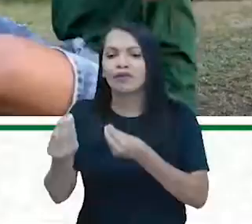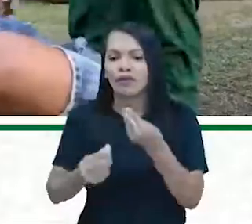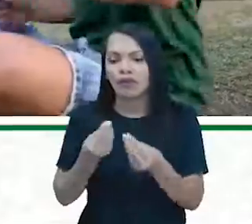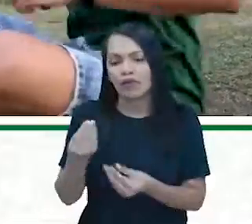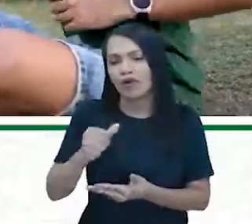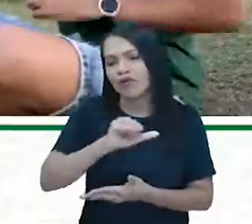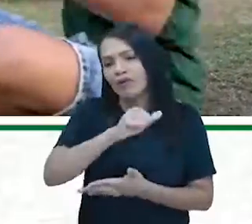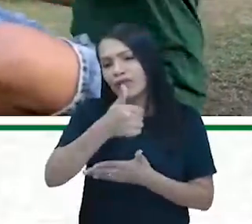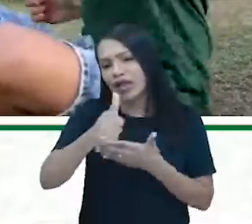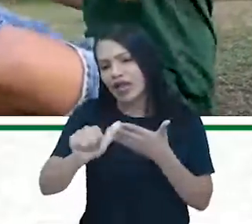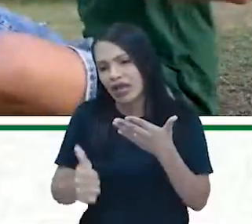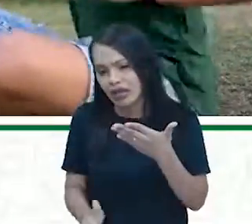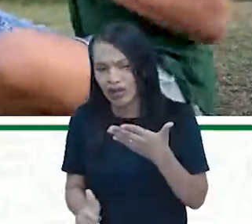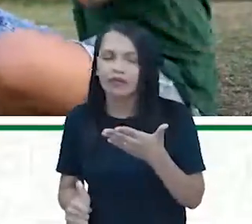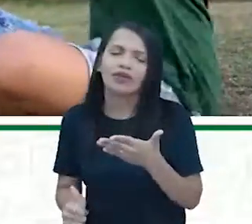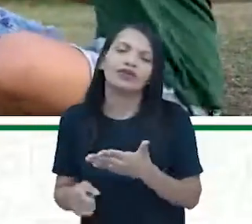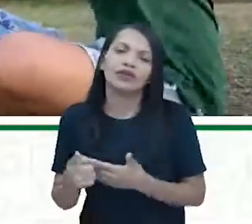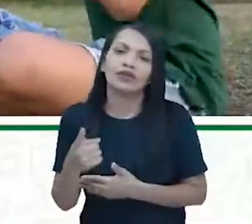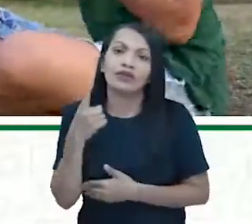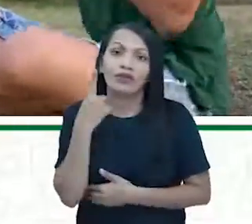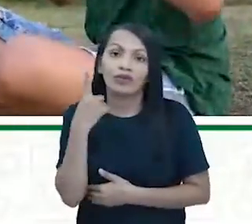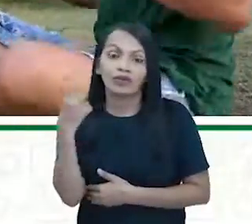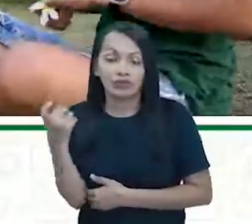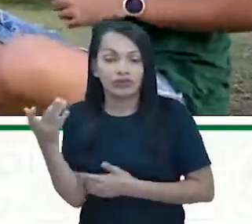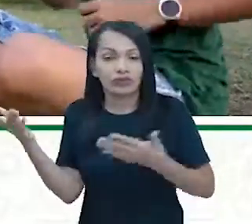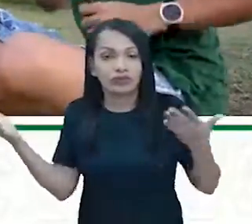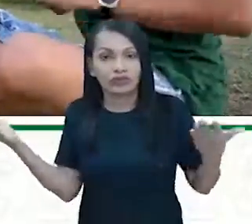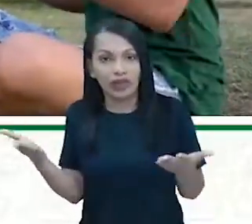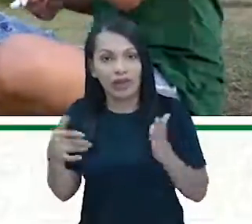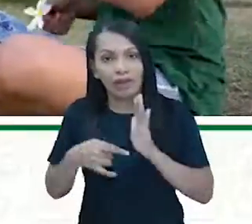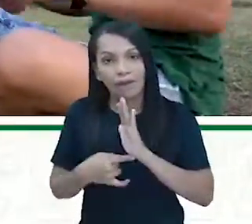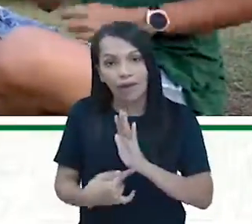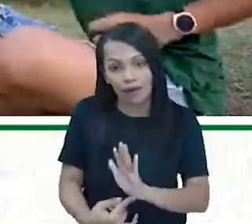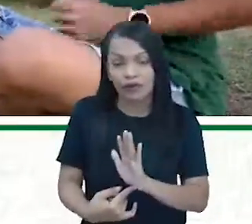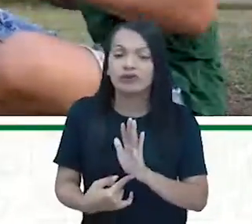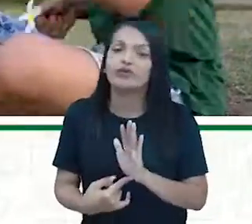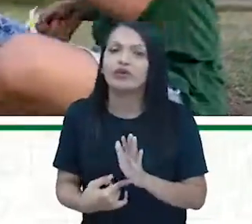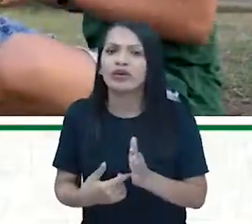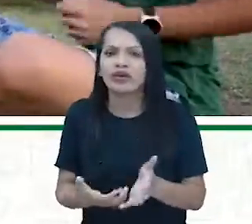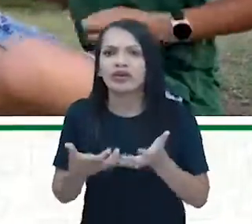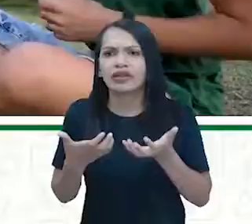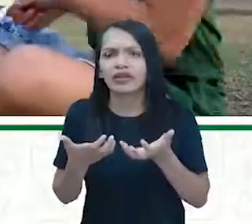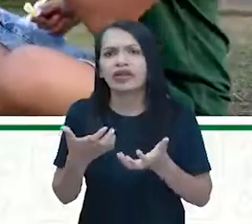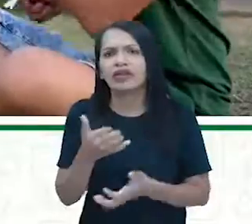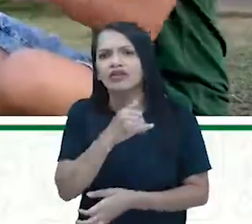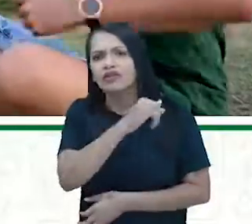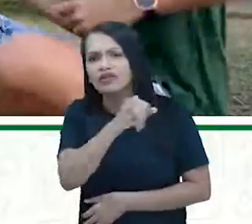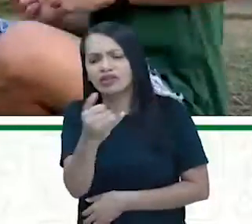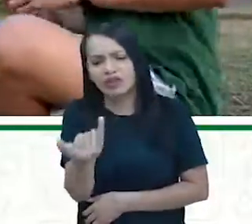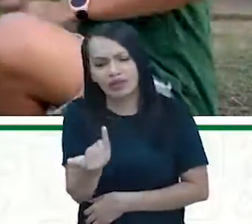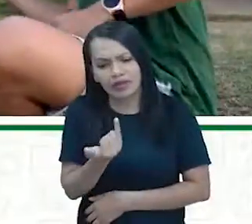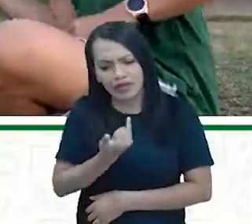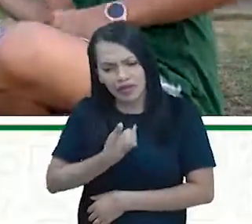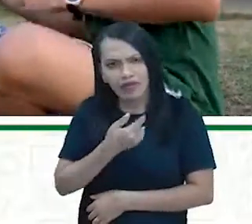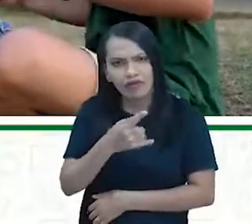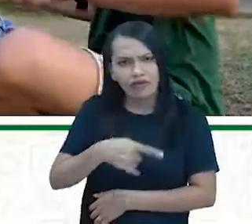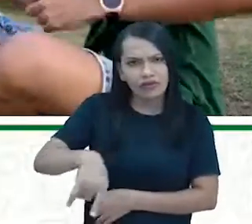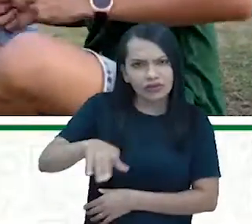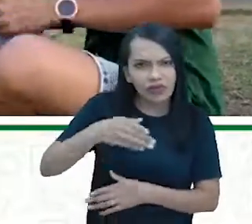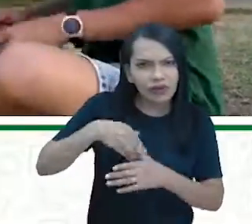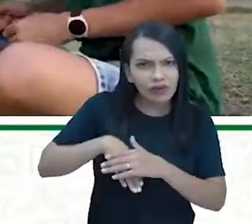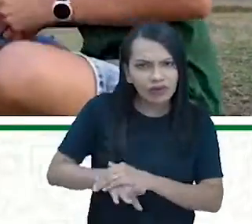do som. A gente percebeu, ela ilustrou sonoramente esses parâmetros. E agora eu quero que vocês me digam. Você